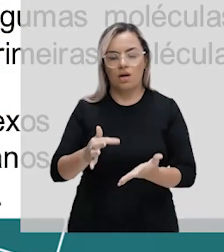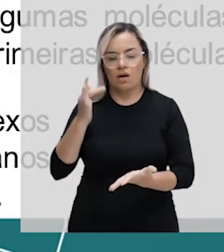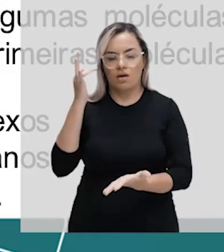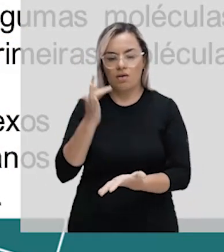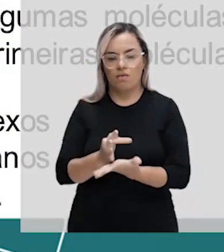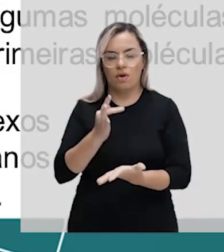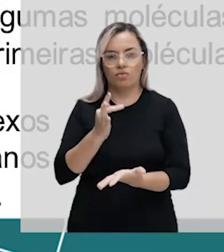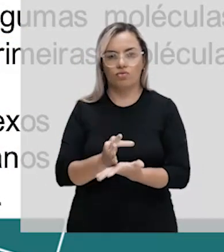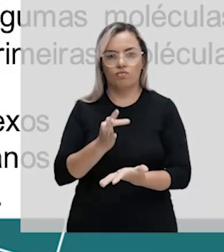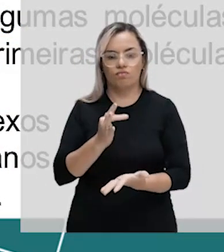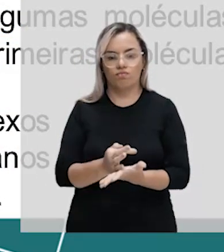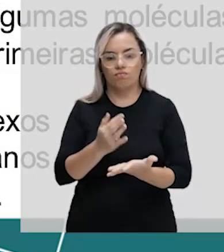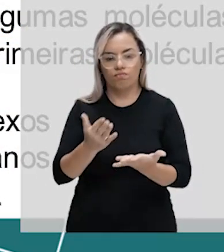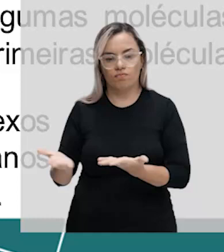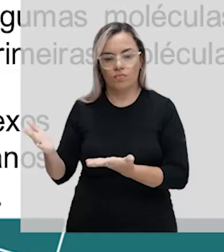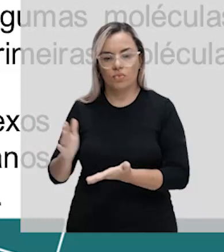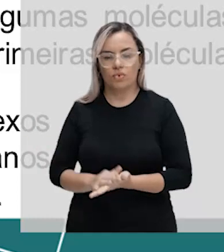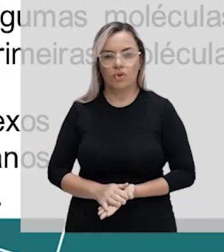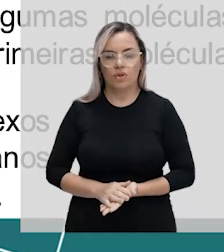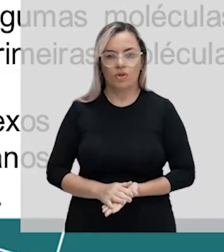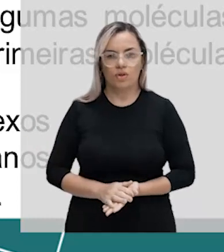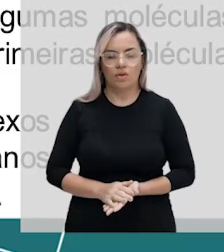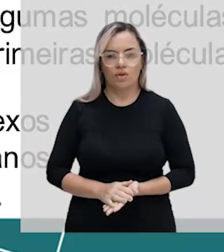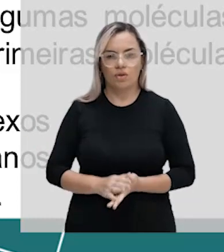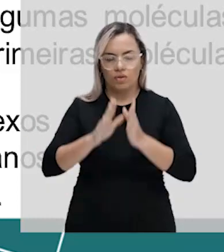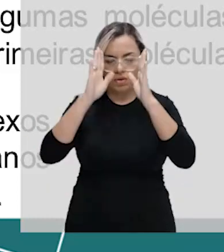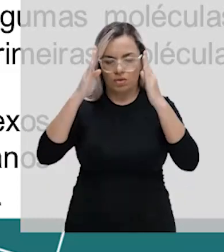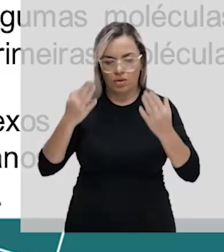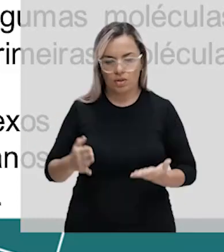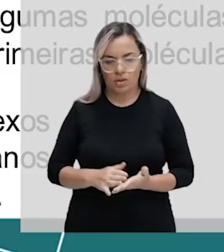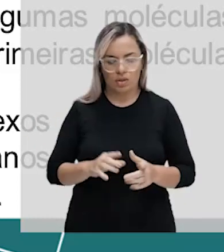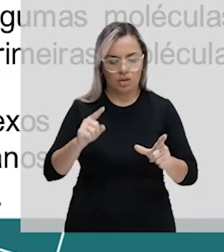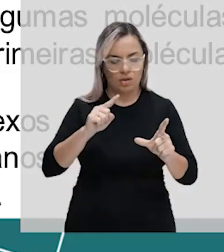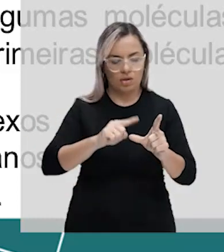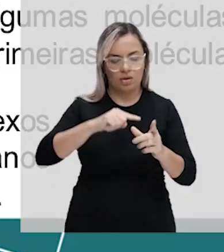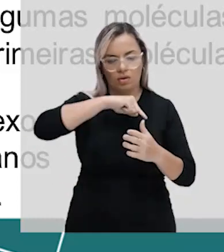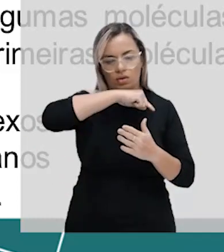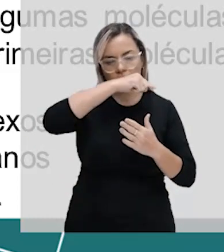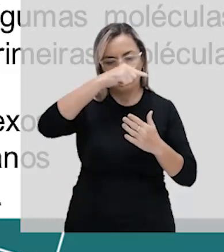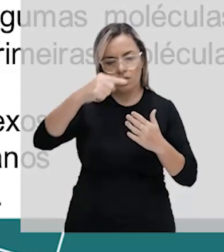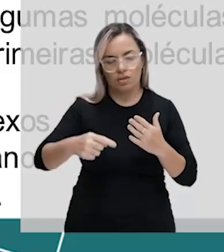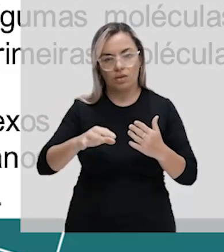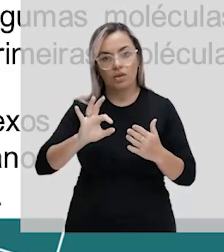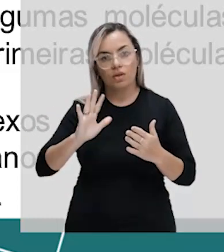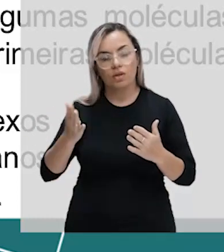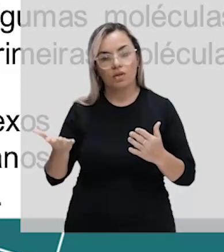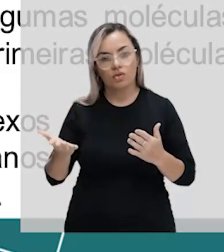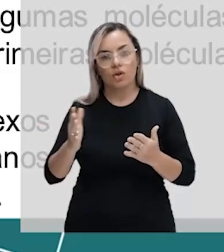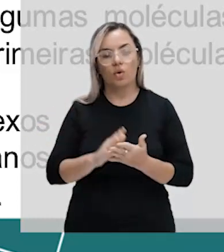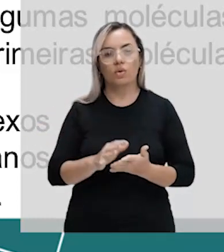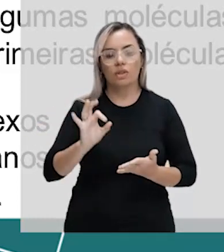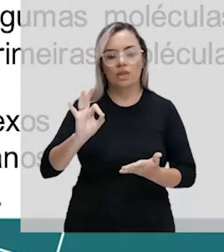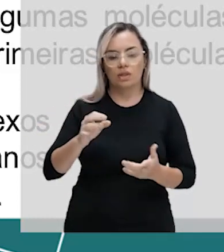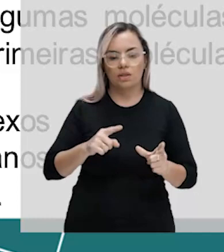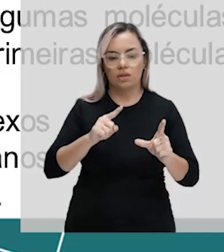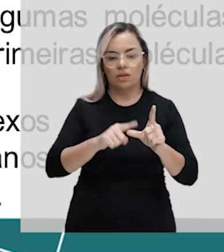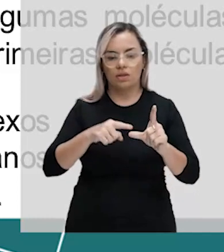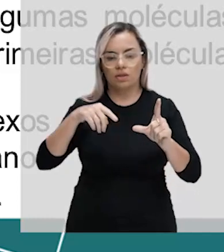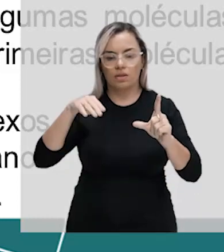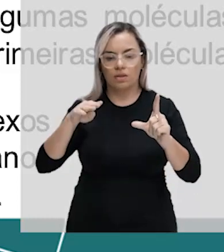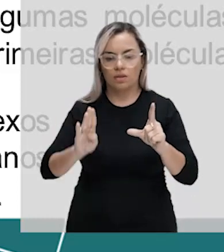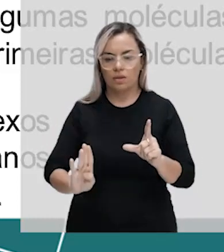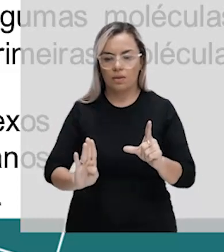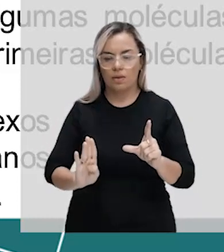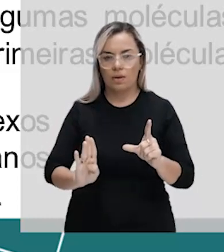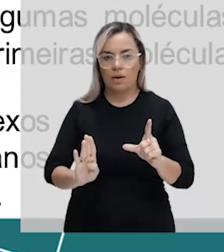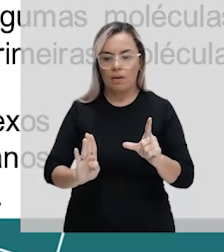conferir se as outras alternativas estão corretas, tá bom? A letra B fala assim, ó. Época em que havia